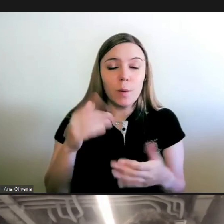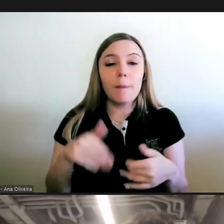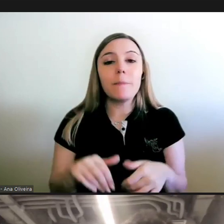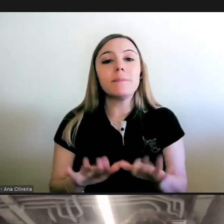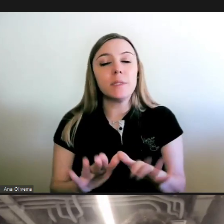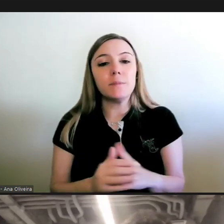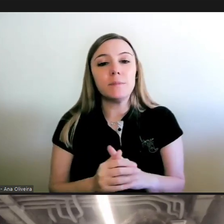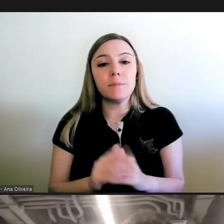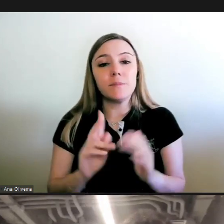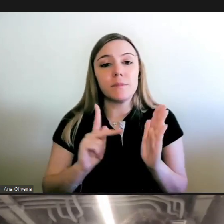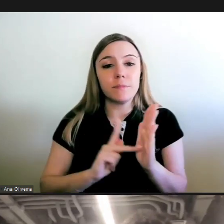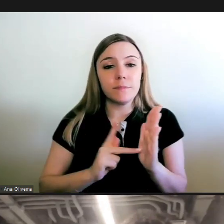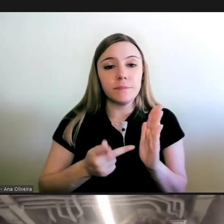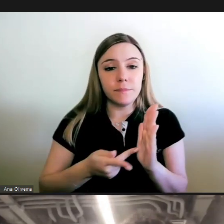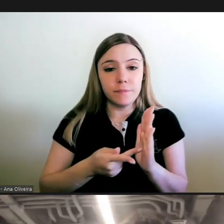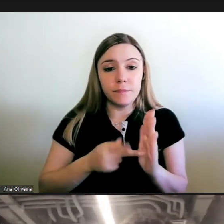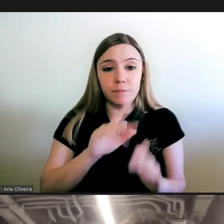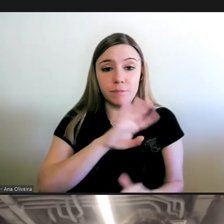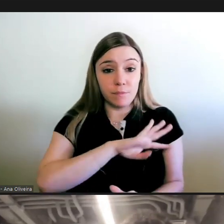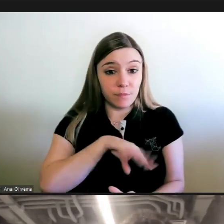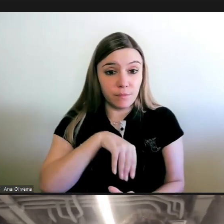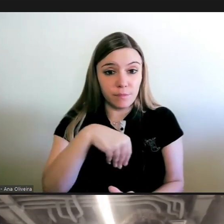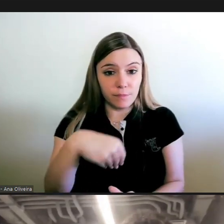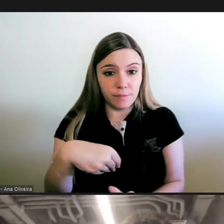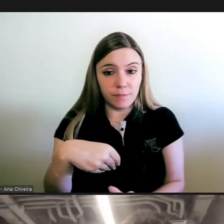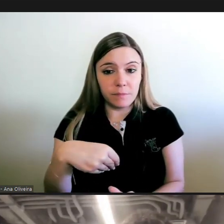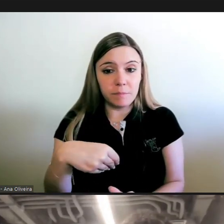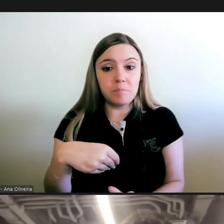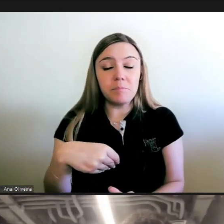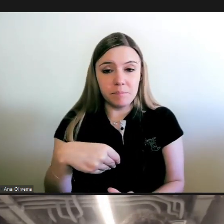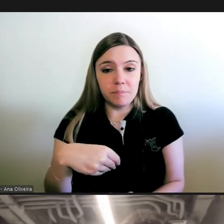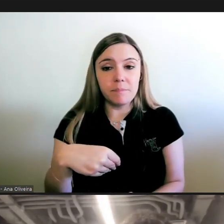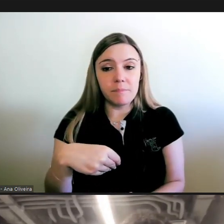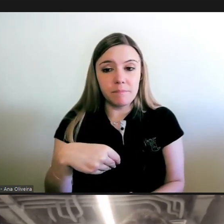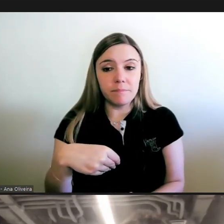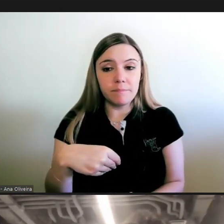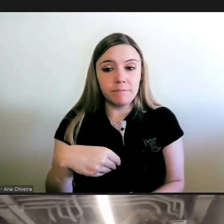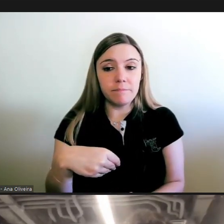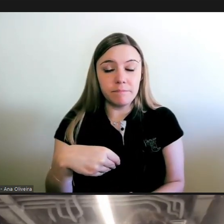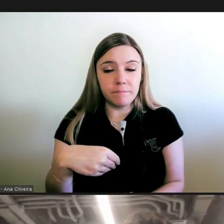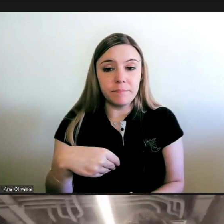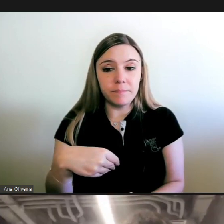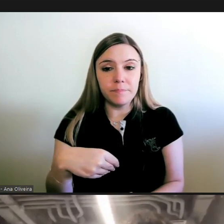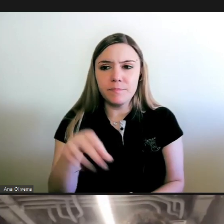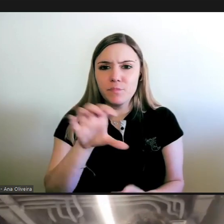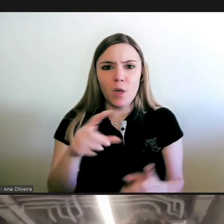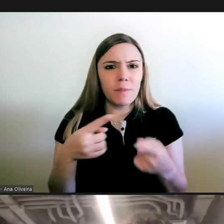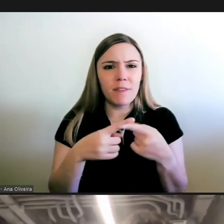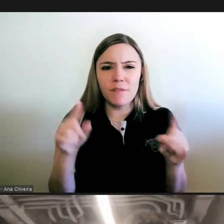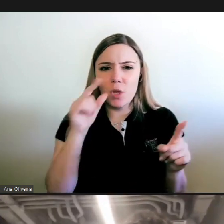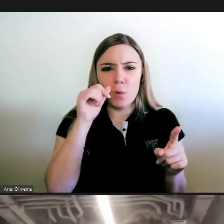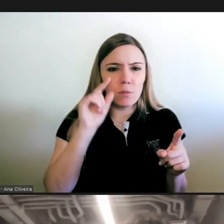a tecnologia em termos mundiais ainda chega de forma muito diferente a homens e mulheres. Dou-lhe